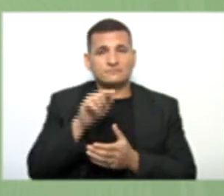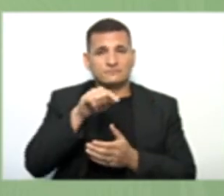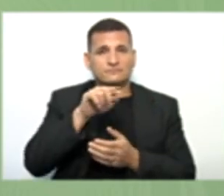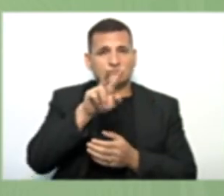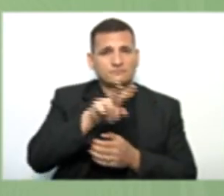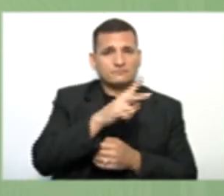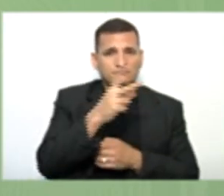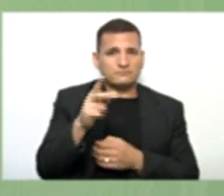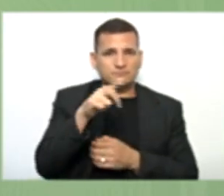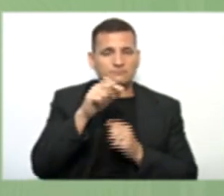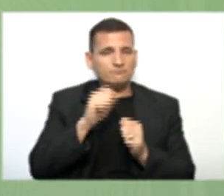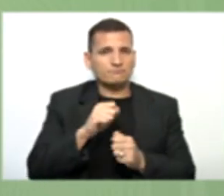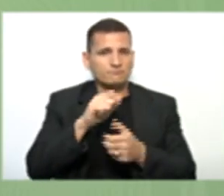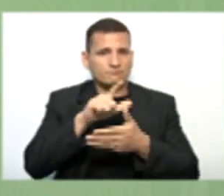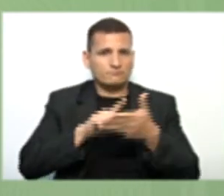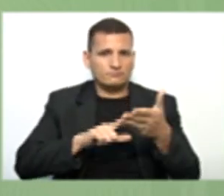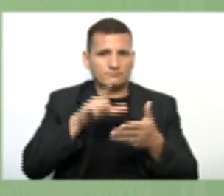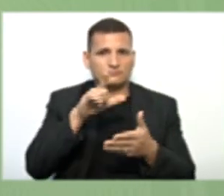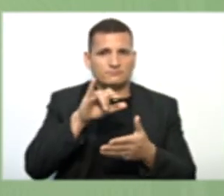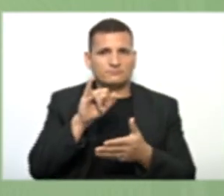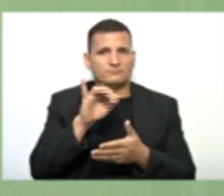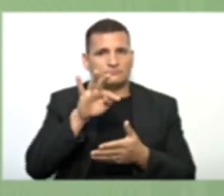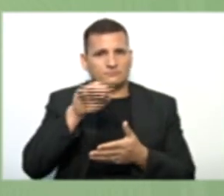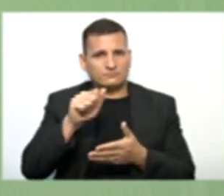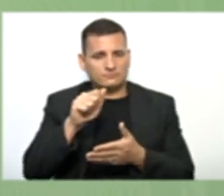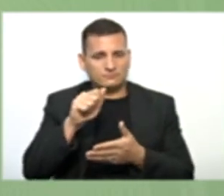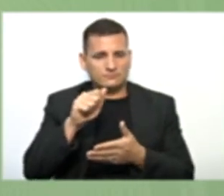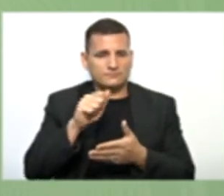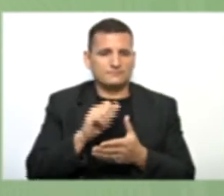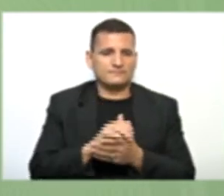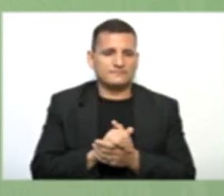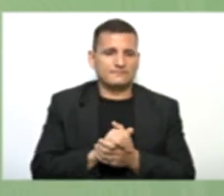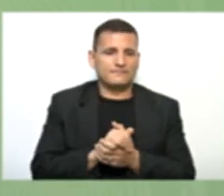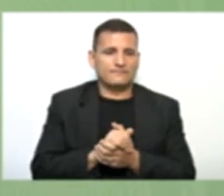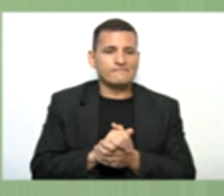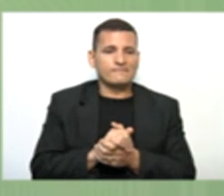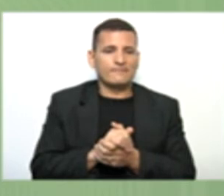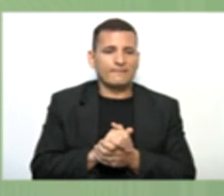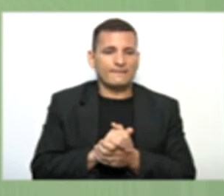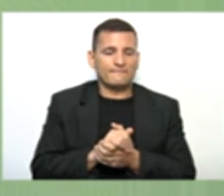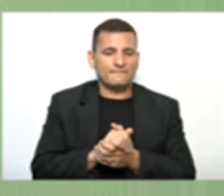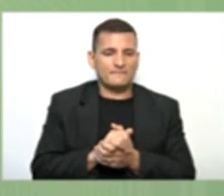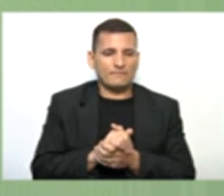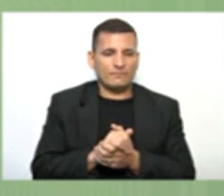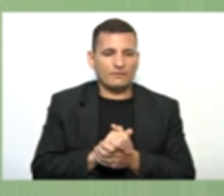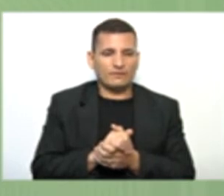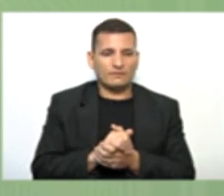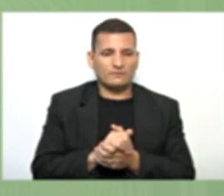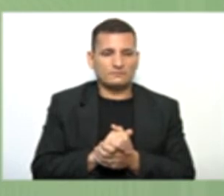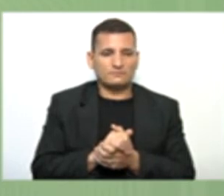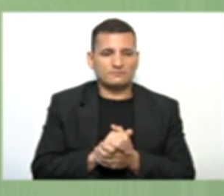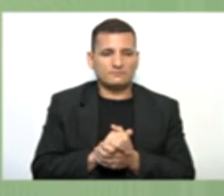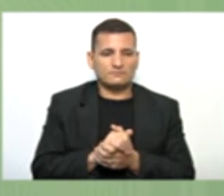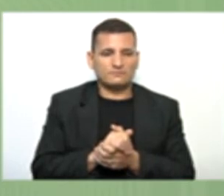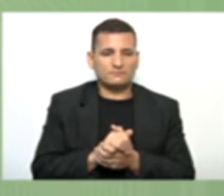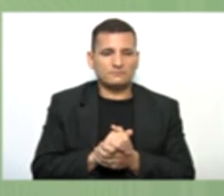representar uma lista. Olha aqui que legal. Coloquei um lista igual. Errei aqui um igual, mas tudo bem. Lista igual.